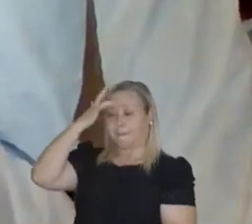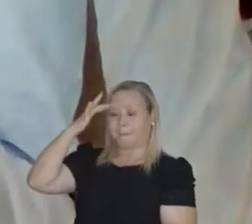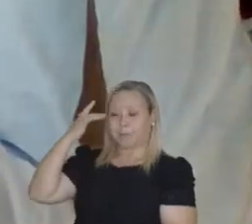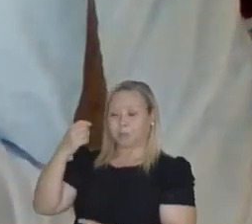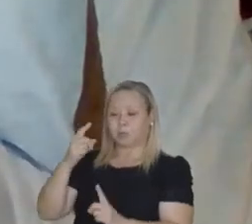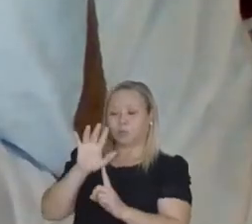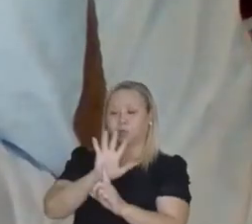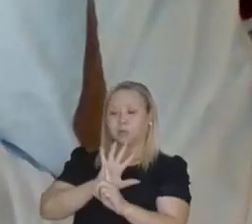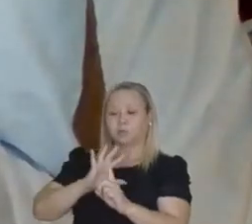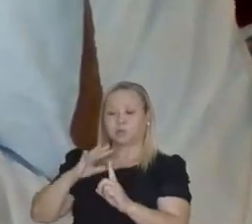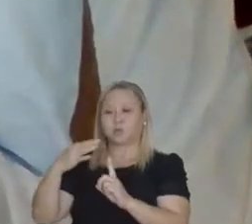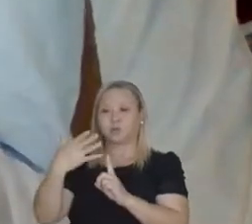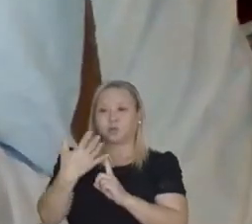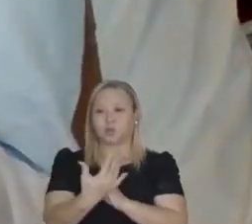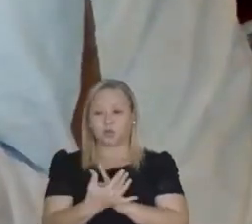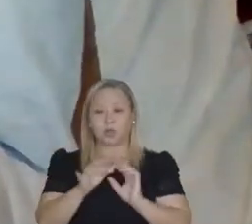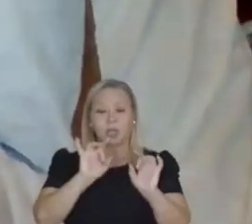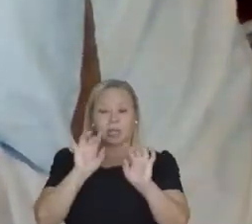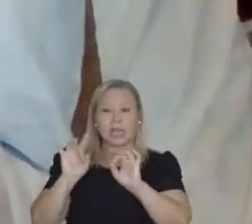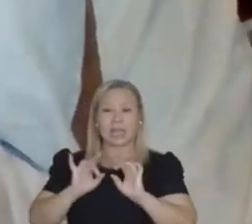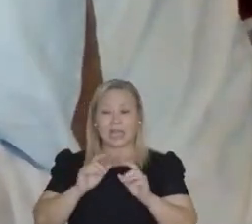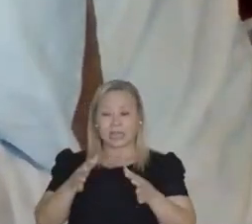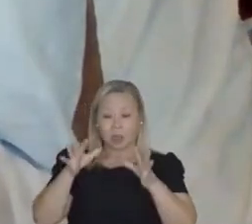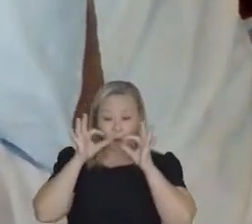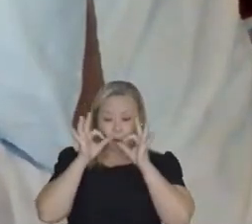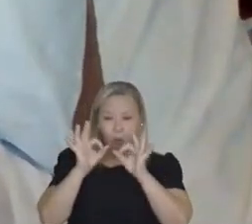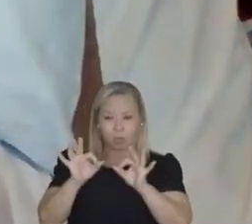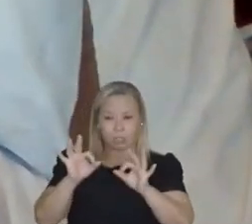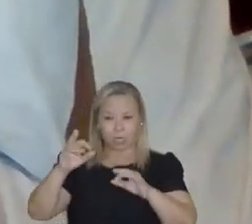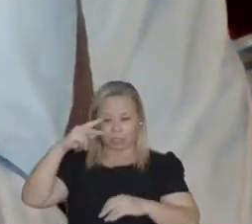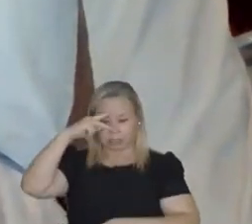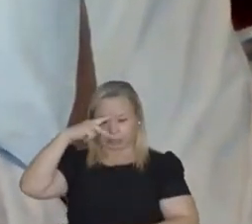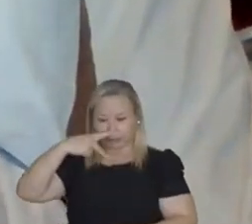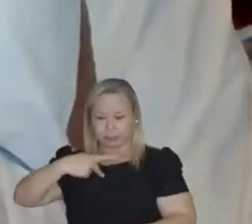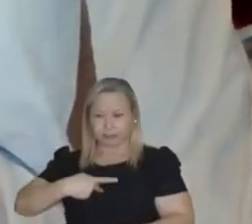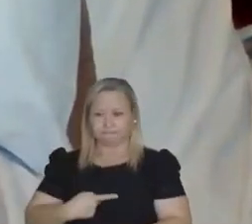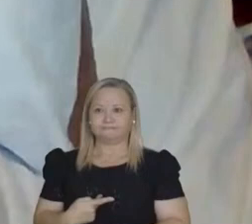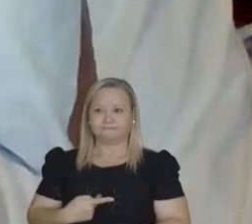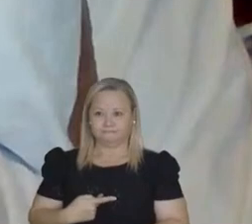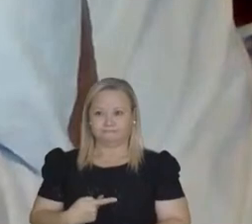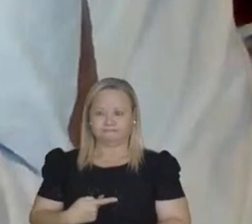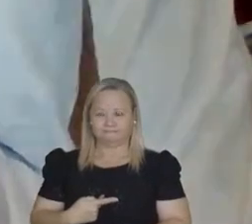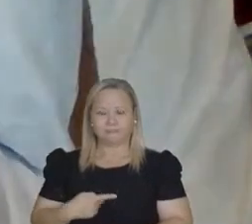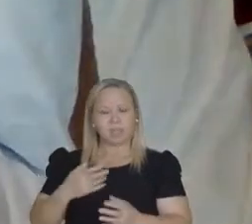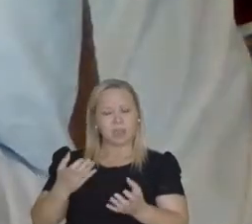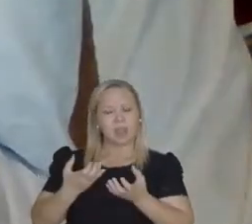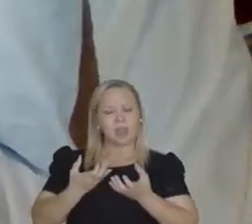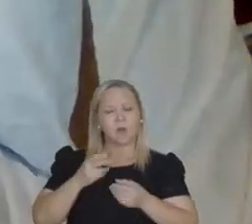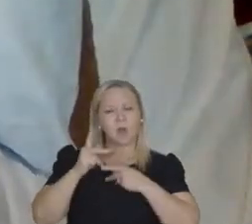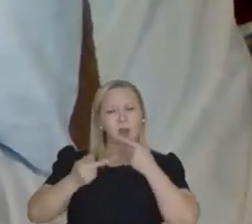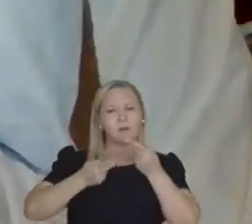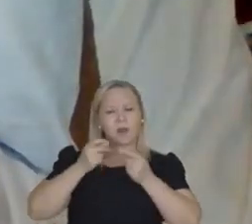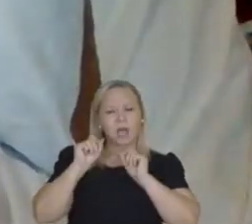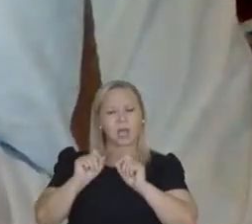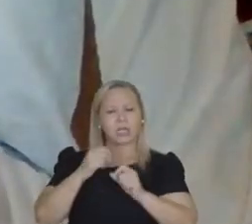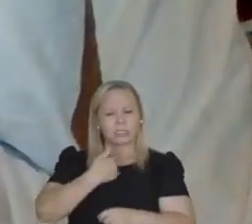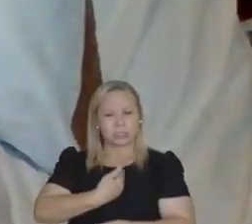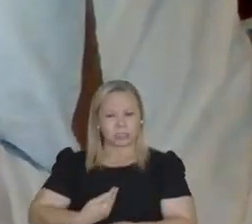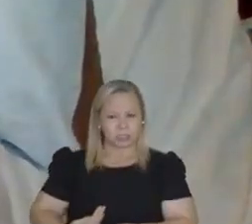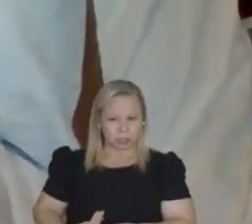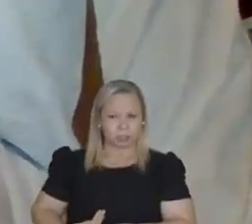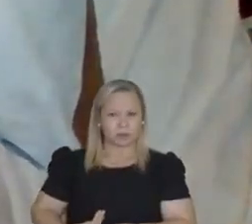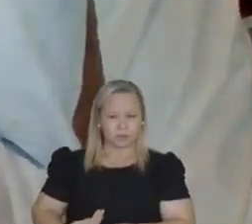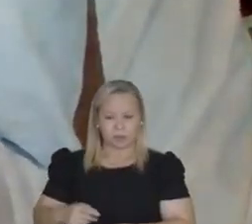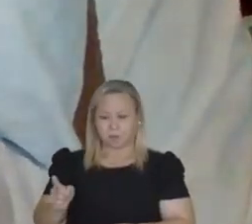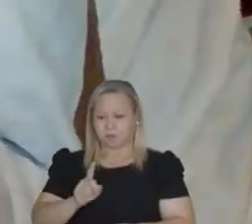um com interesse diverso, mas não a população. O que eu quero dizer é que esse governo não